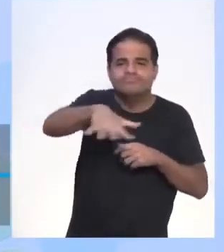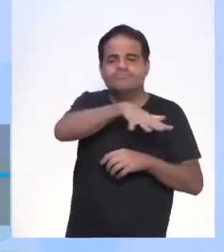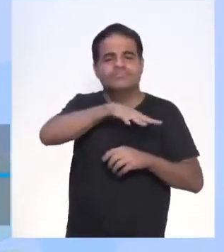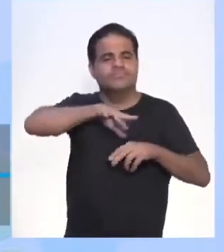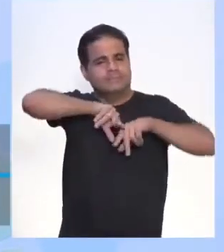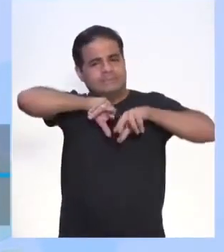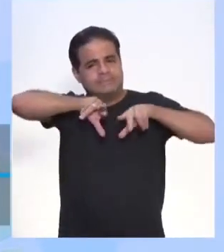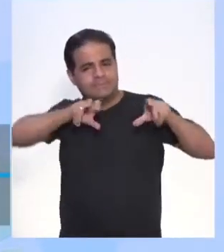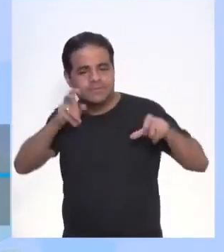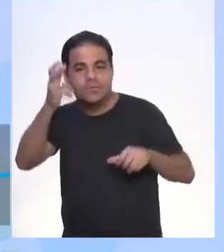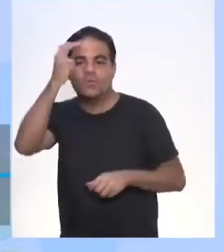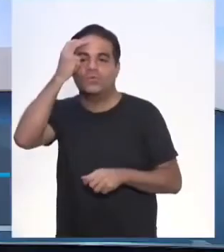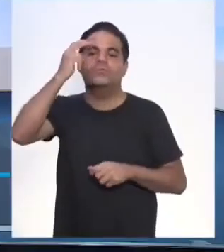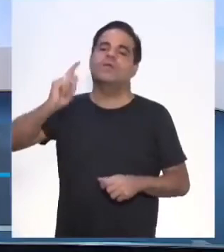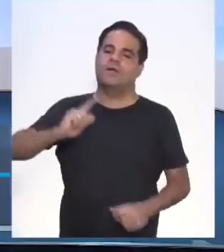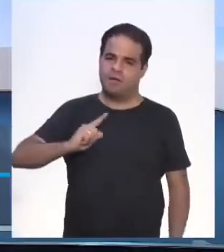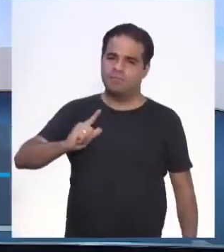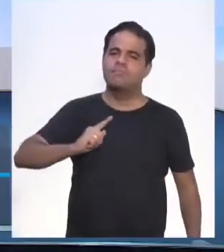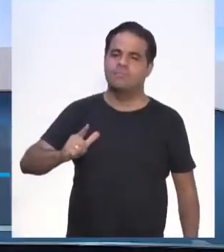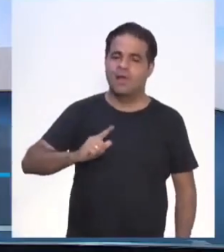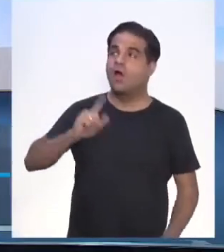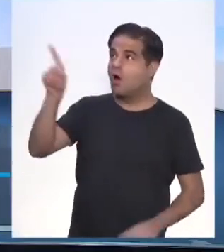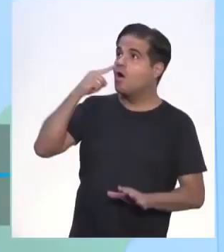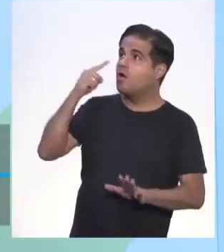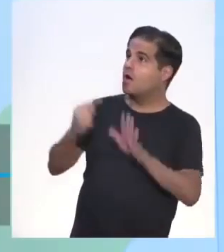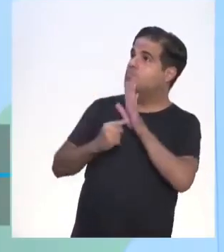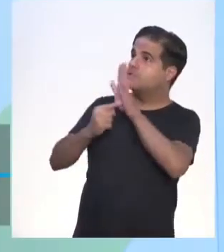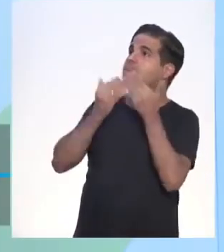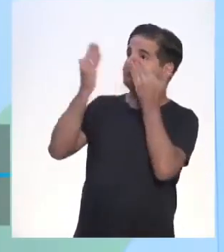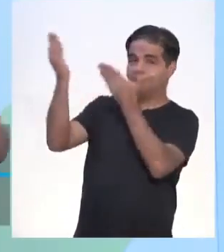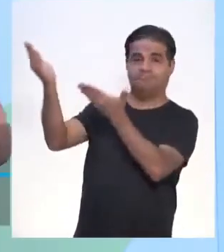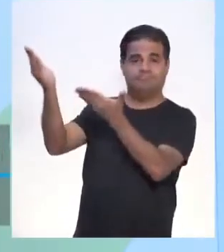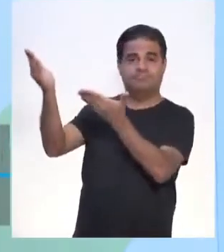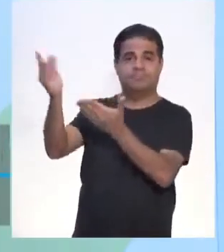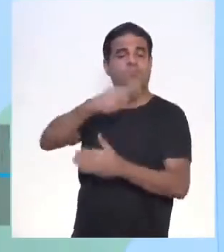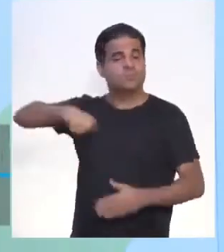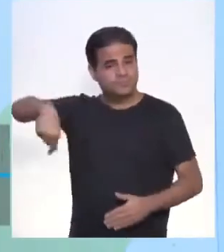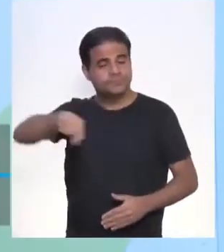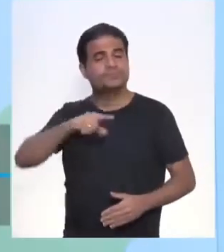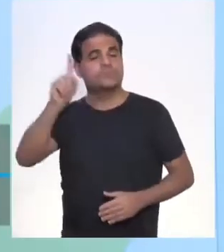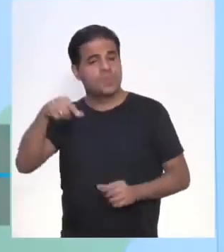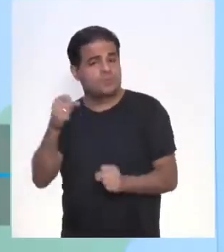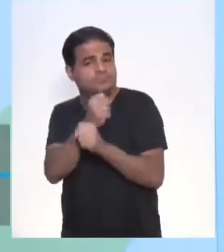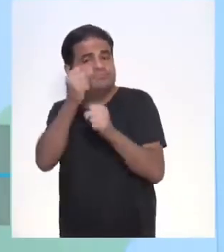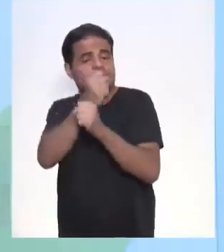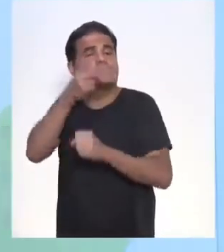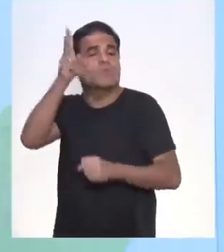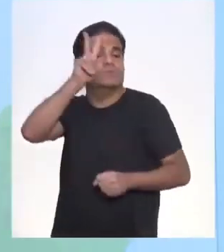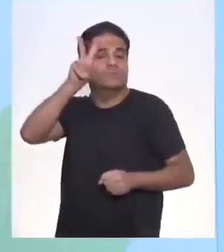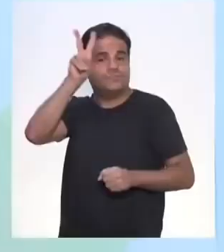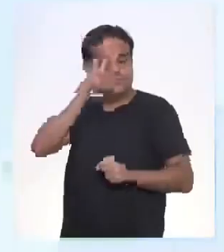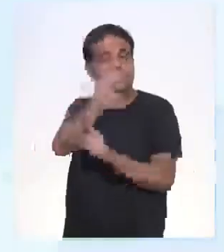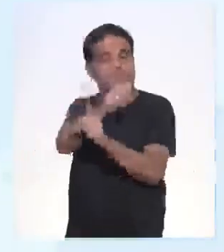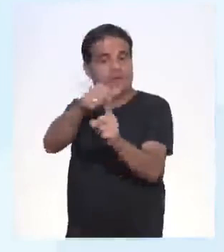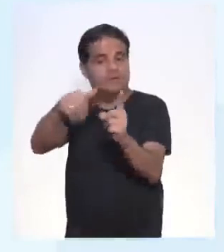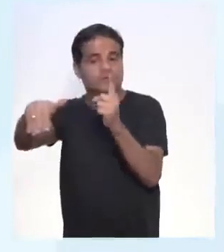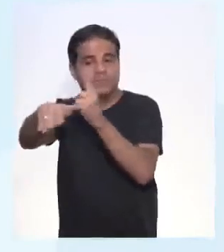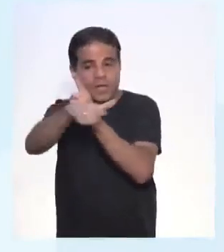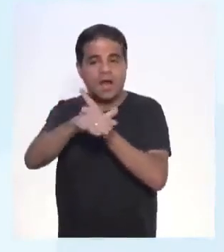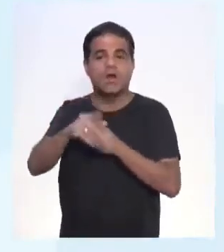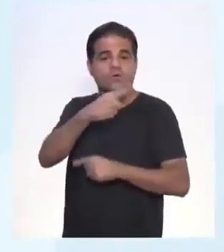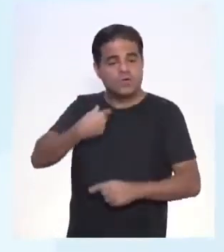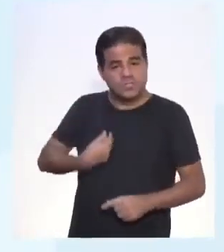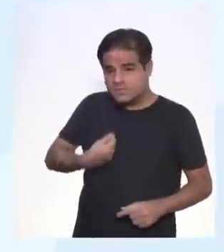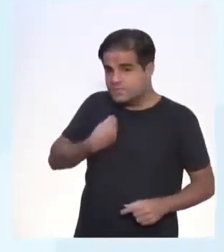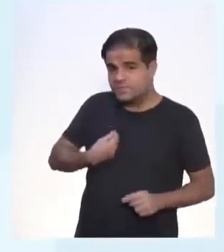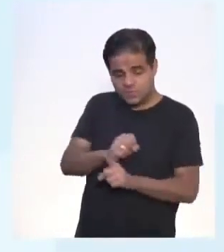de cultura. Exato. Então, vai aparecer aí para vocês na tela que nós somos uma construção histórica e social. E a gente